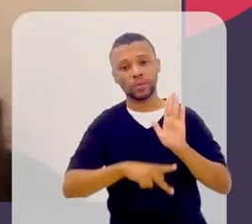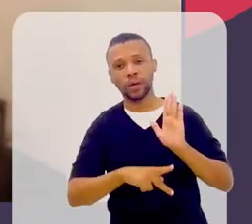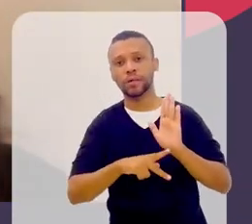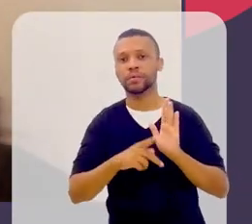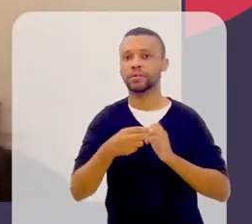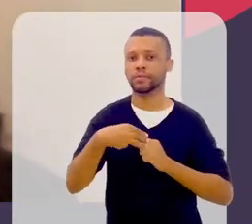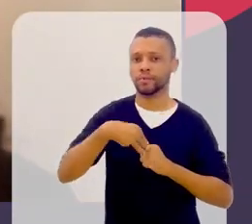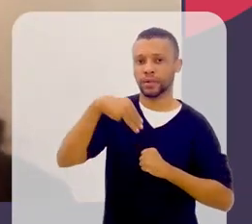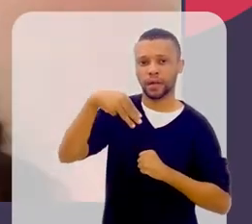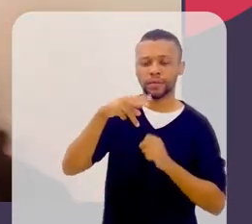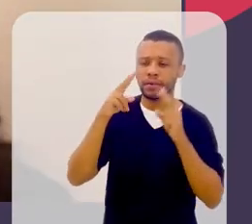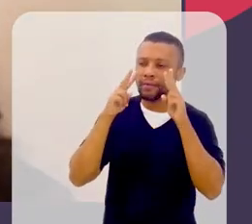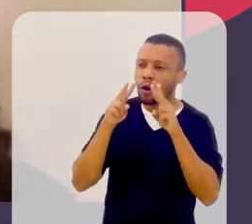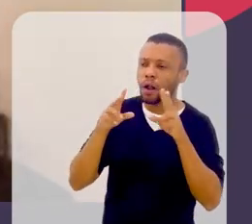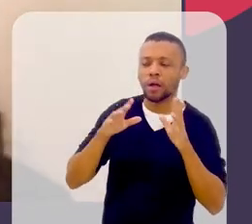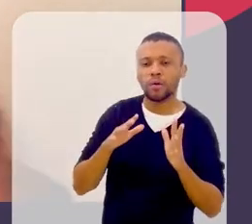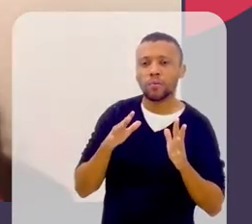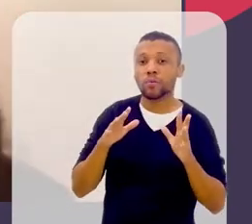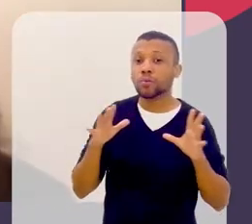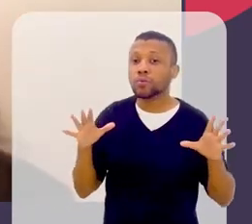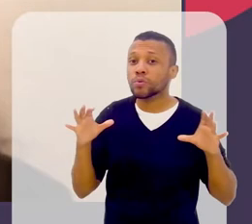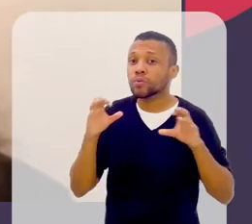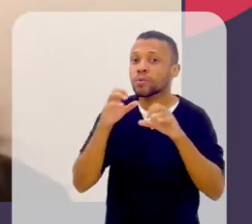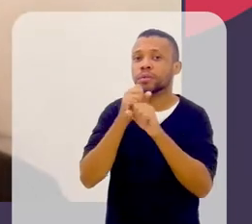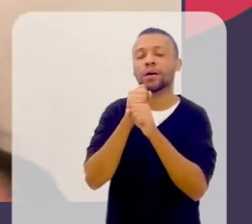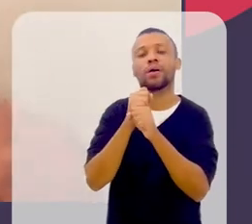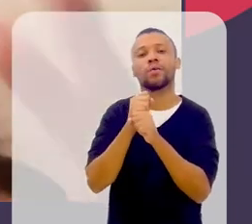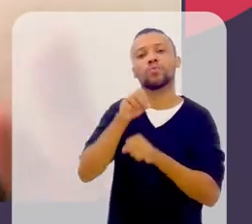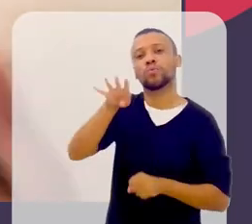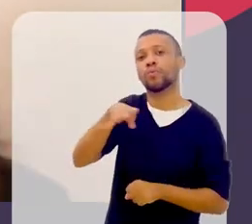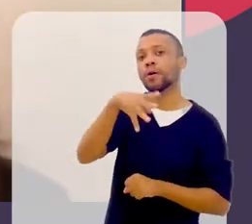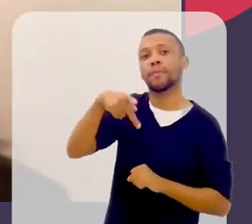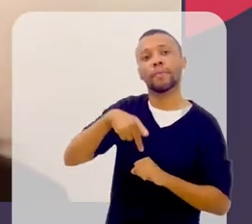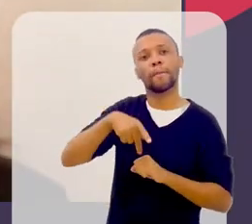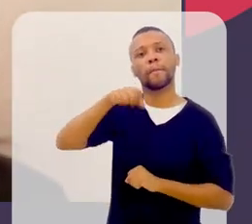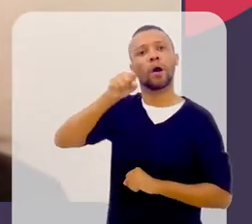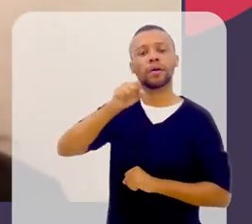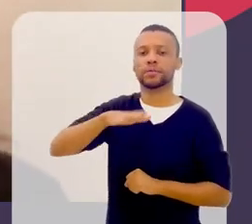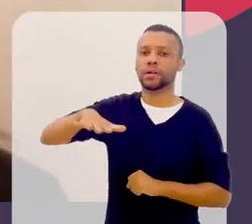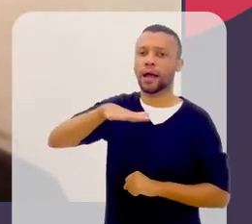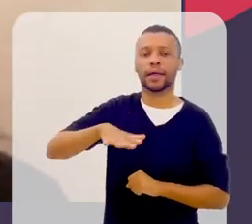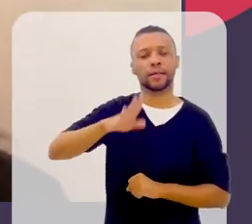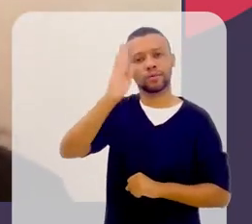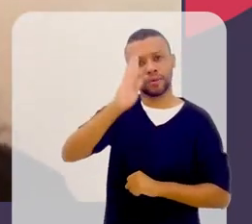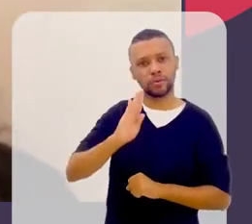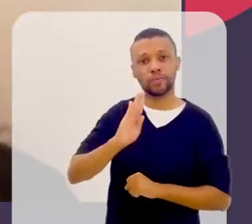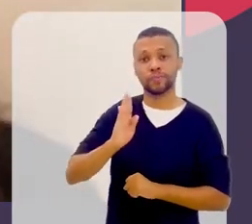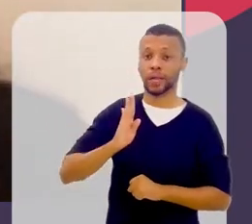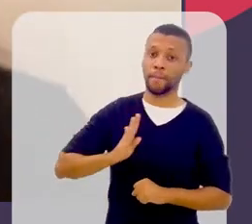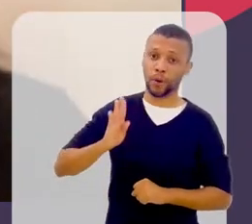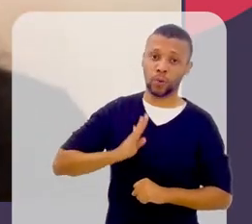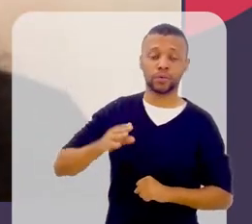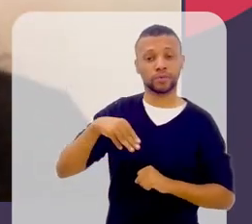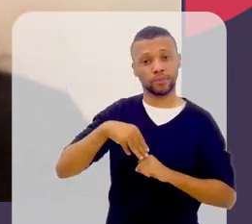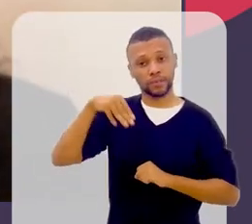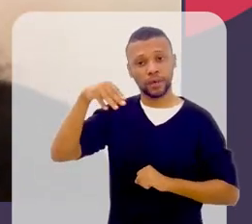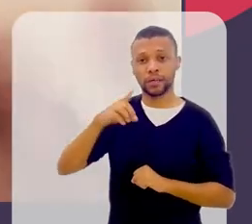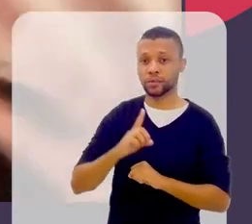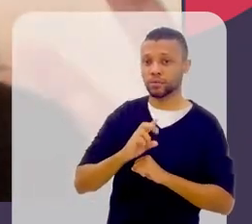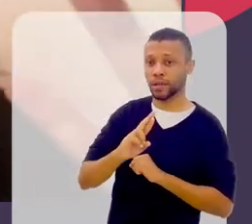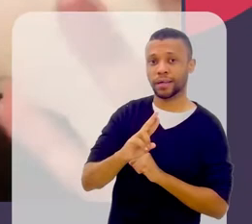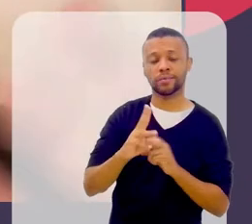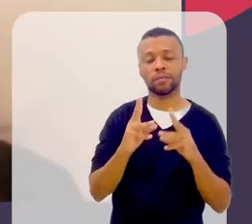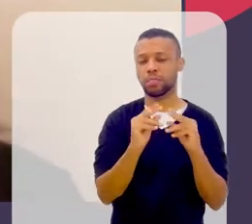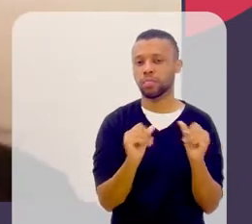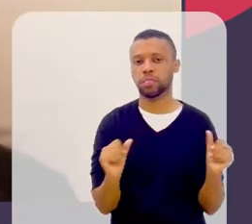dos programas, né? Se você for olhar para o total das universidades, dos programas de pós-graduação no Brasil, as bolsas de mestrado e